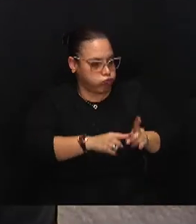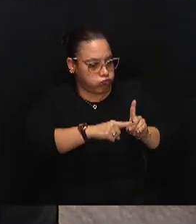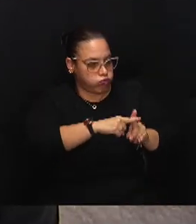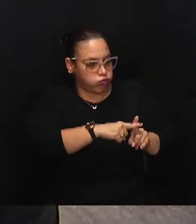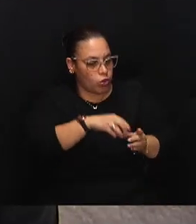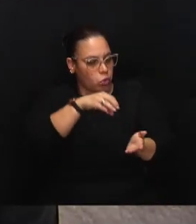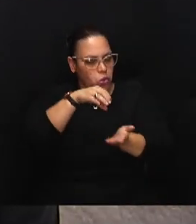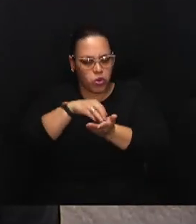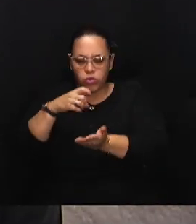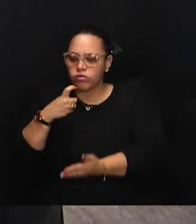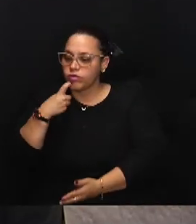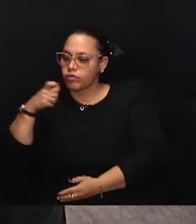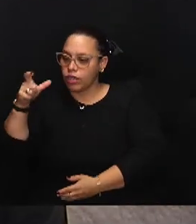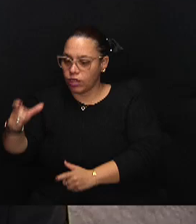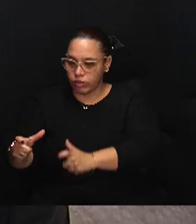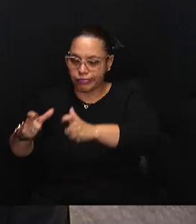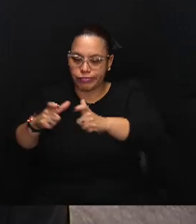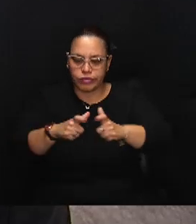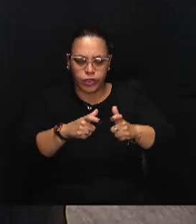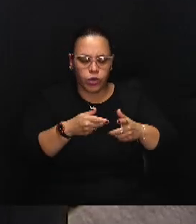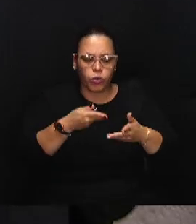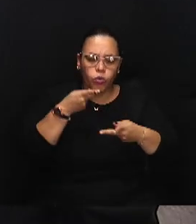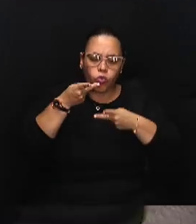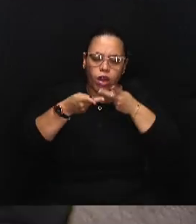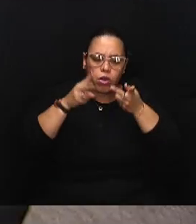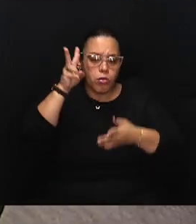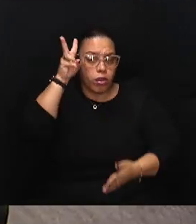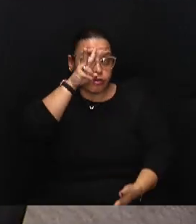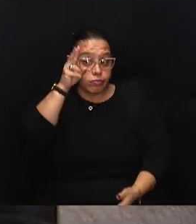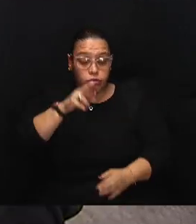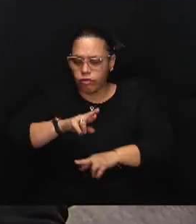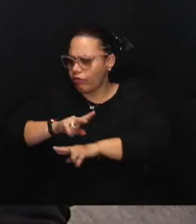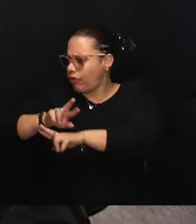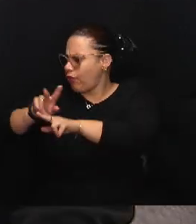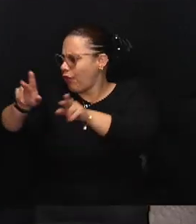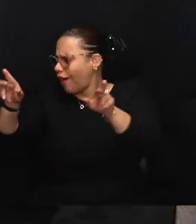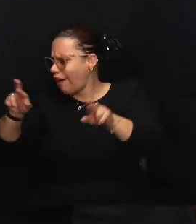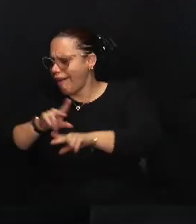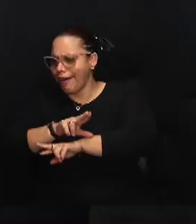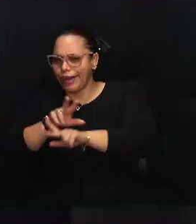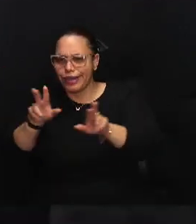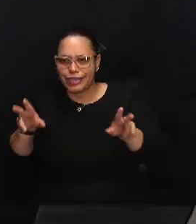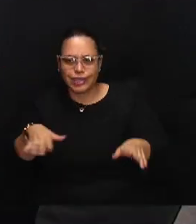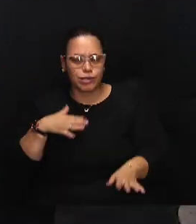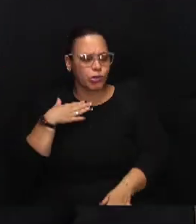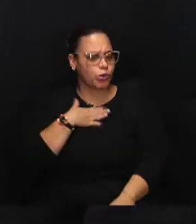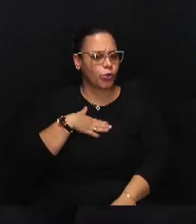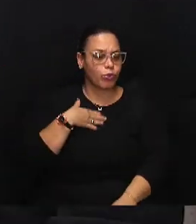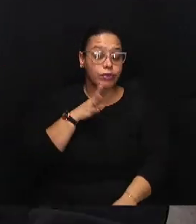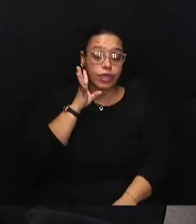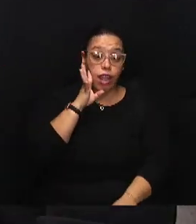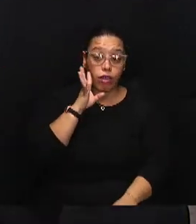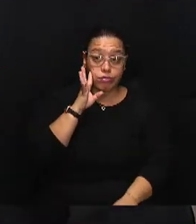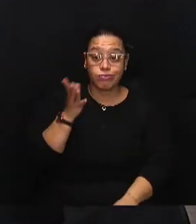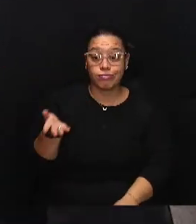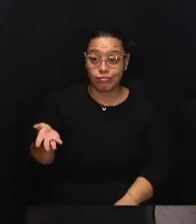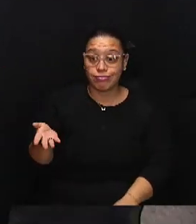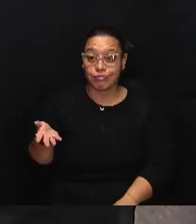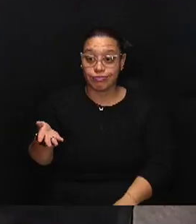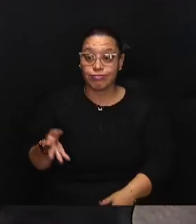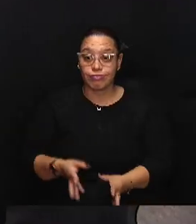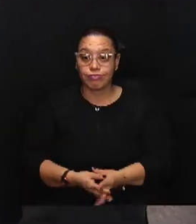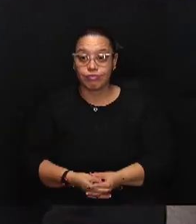da cidade, cada lugar conta uma história, né? Contam várias. Contam e várias é isso histórias. Que é muito gostoso. A